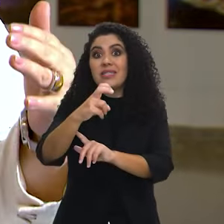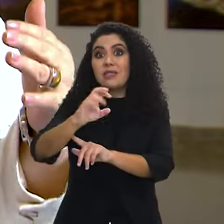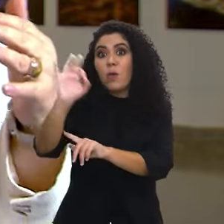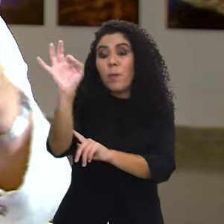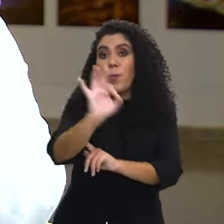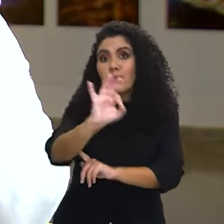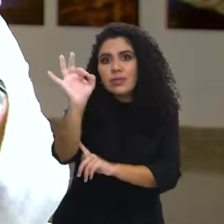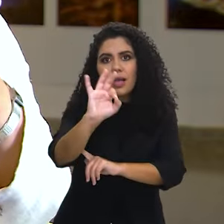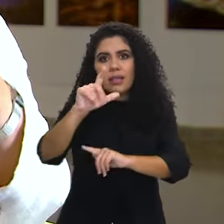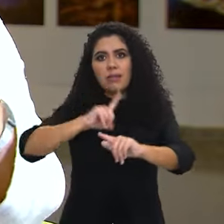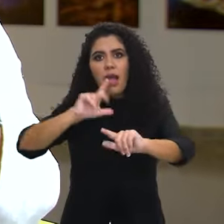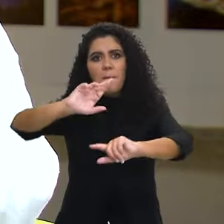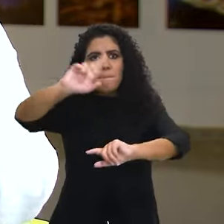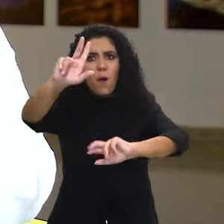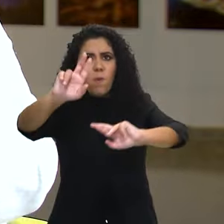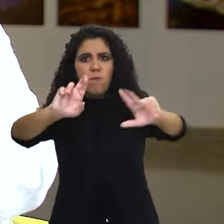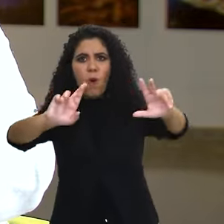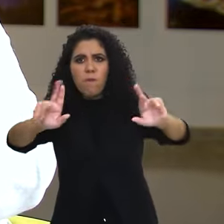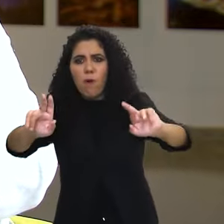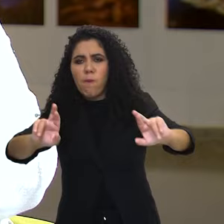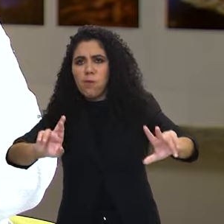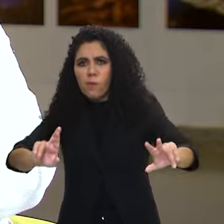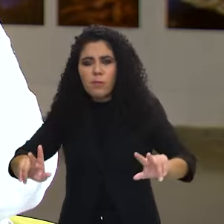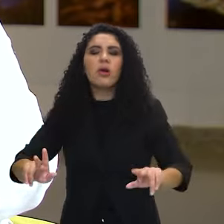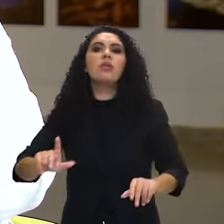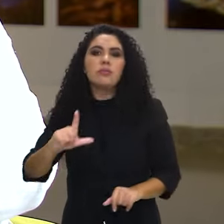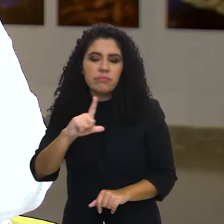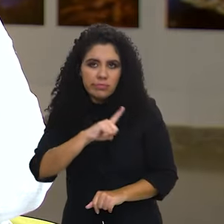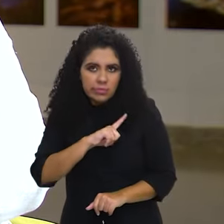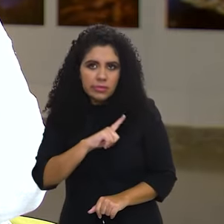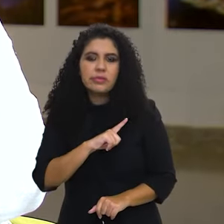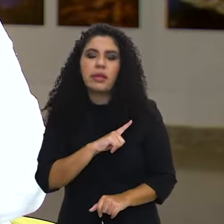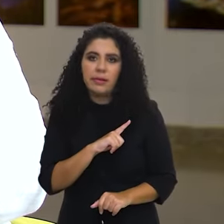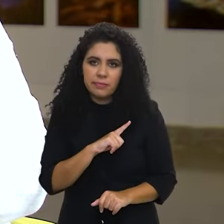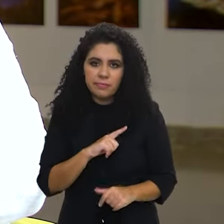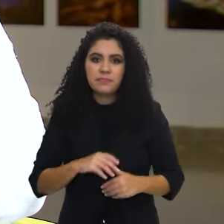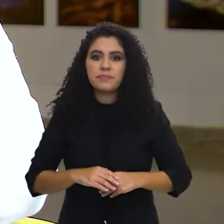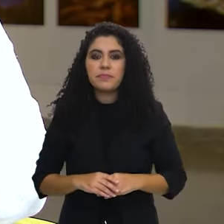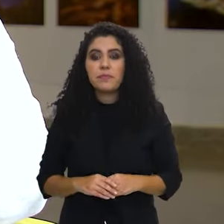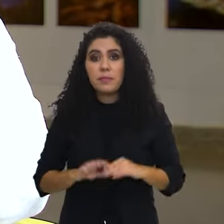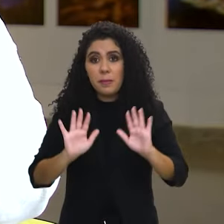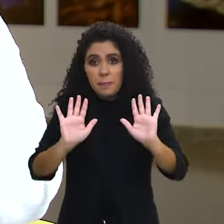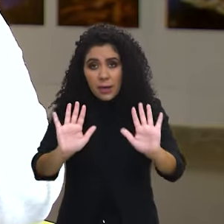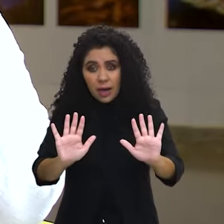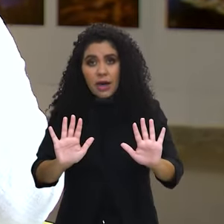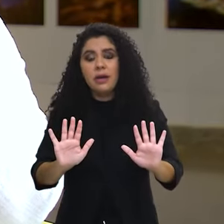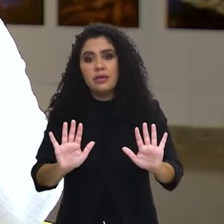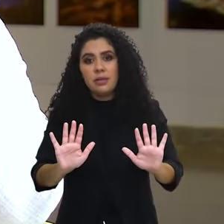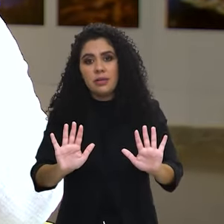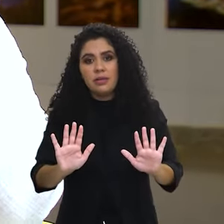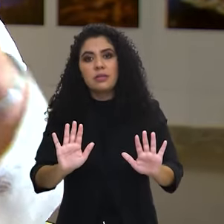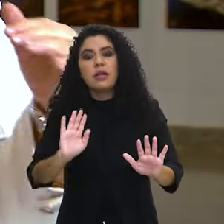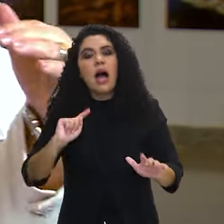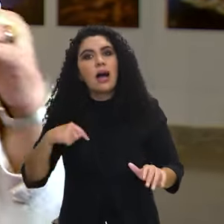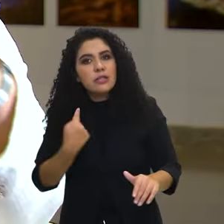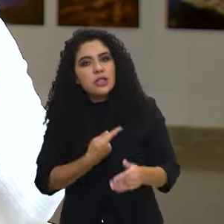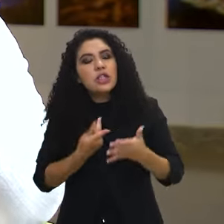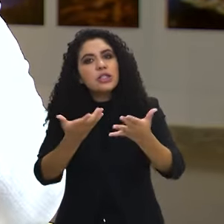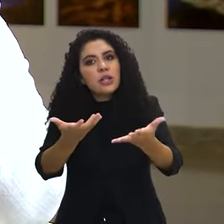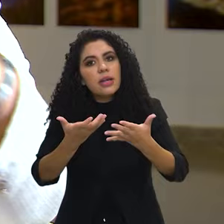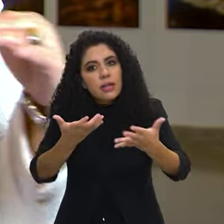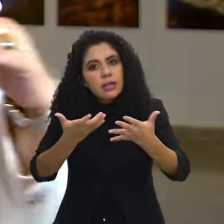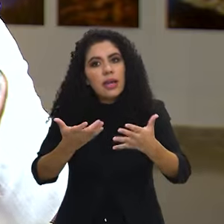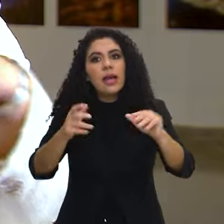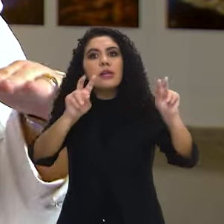escalada de diferença do do da diferença salarial nós por enquanto queremos